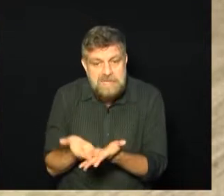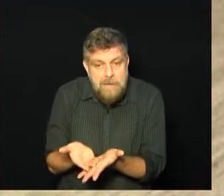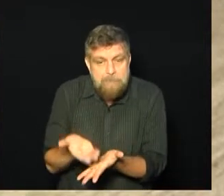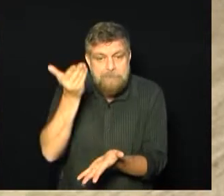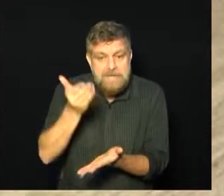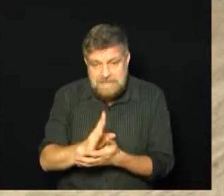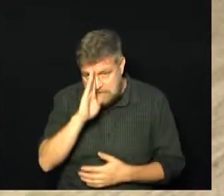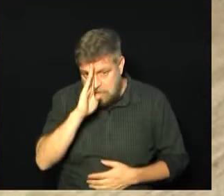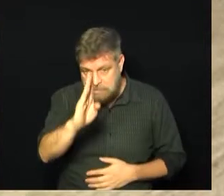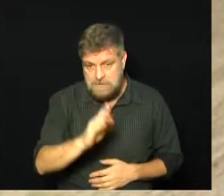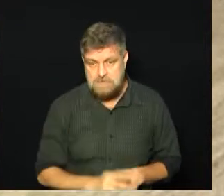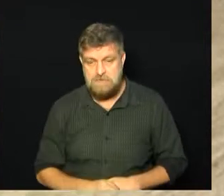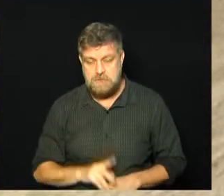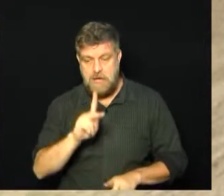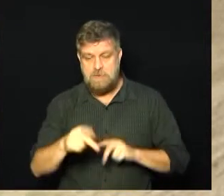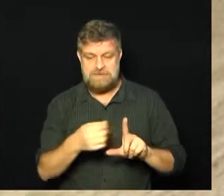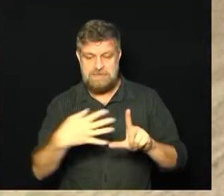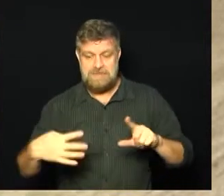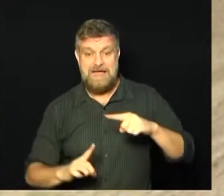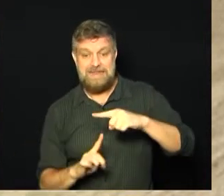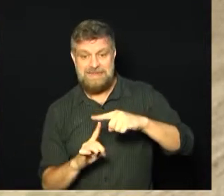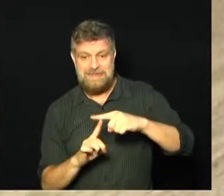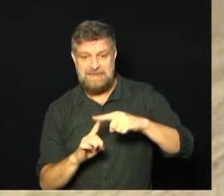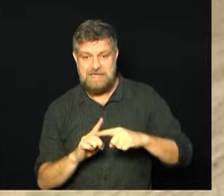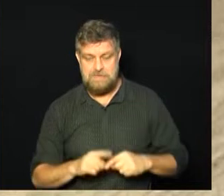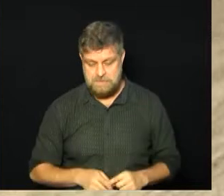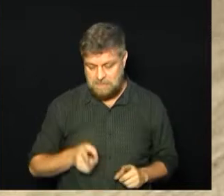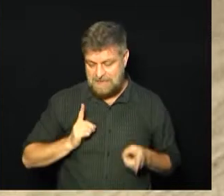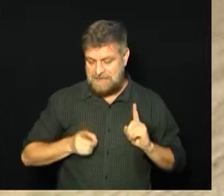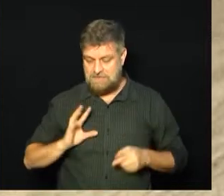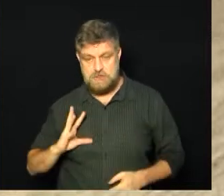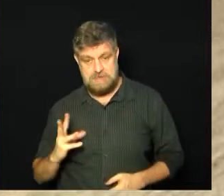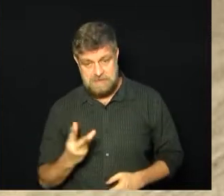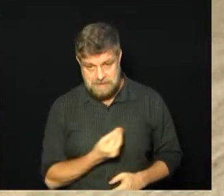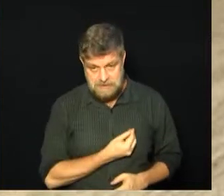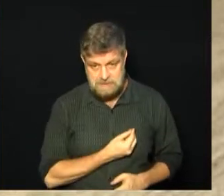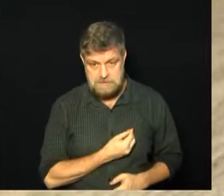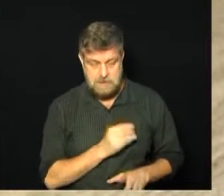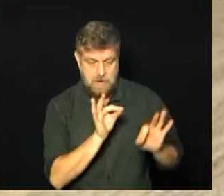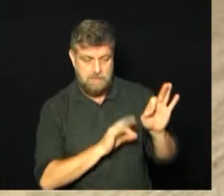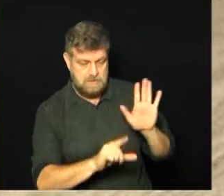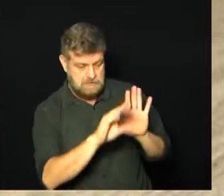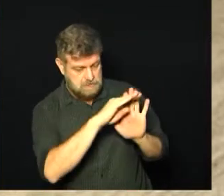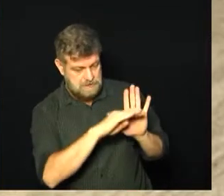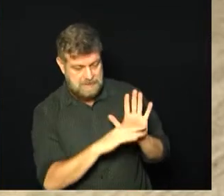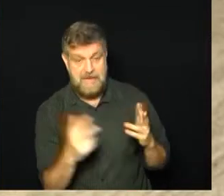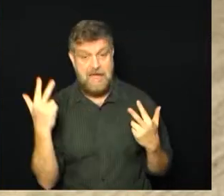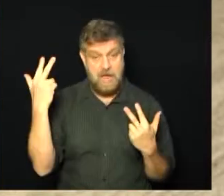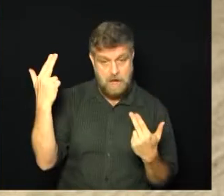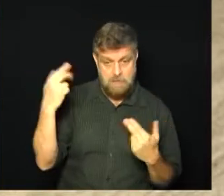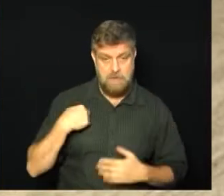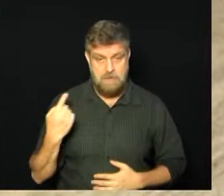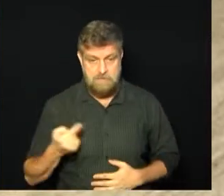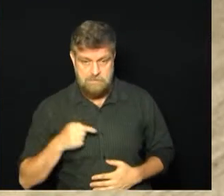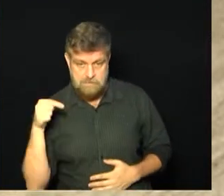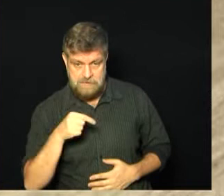da população T, trans e travestis. Então a ideia, quando a gente traz esse PL, é justamente fazer exatamente isso, criação